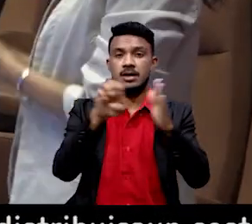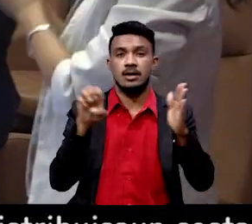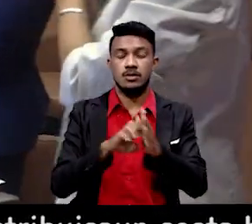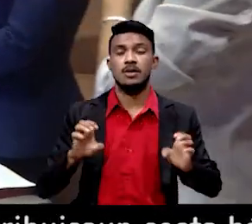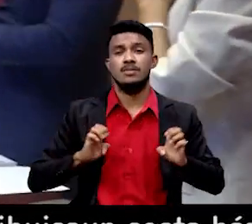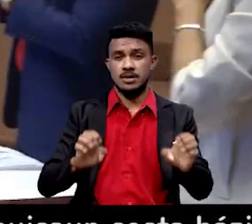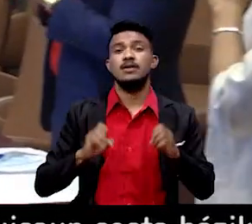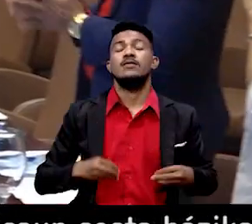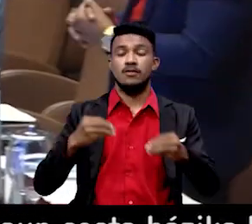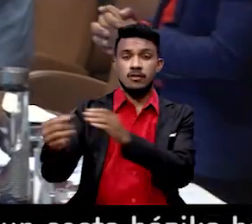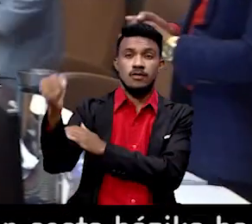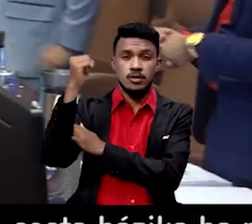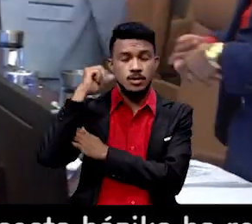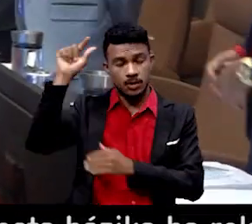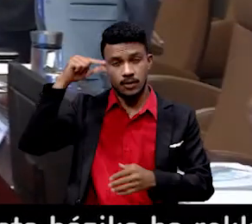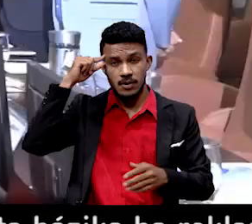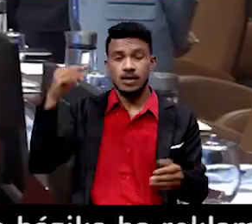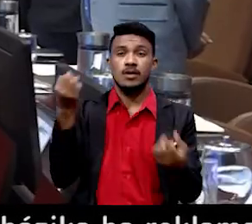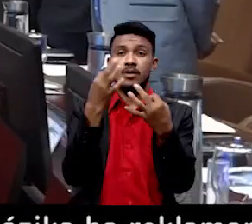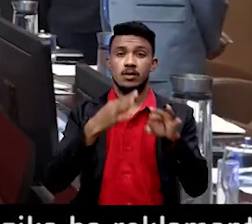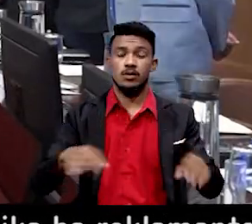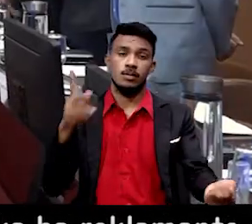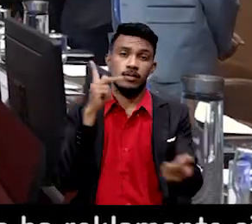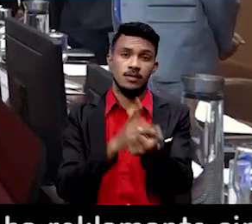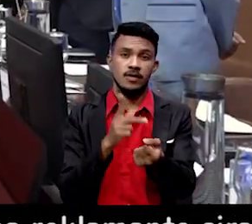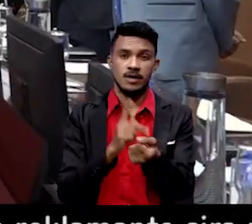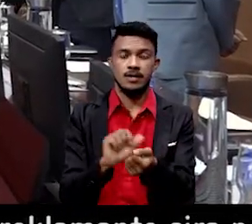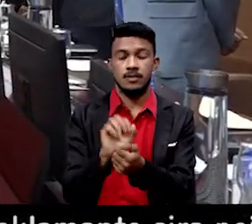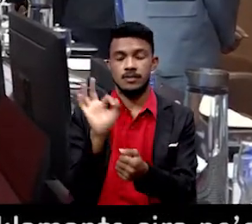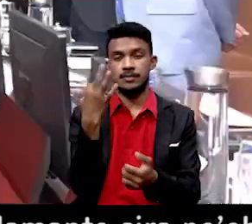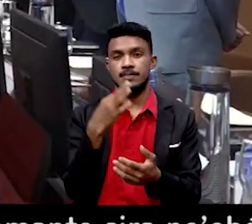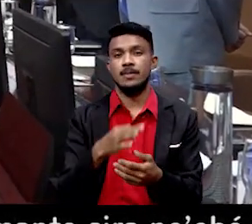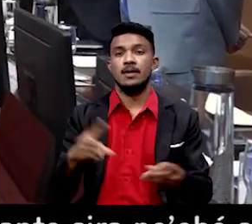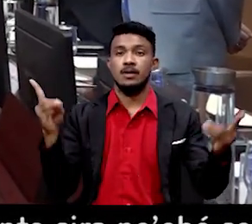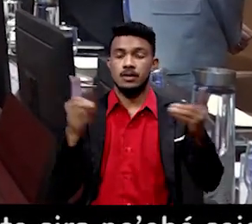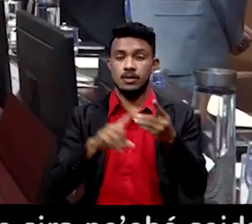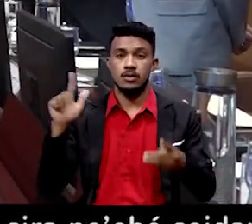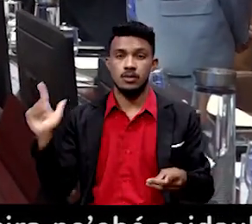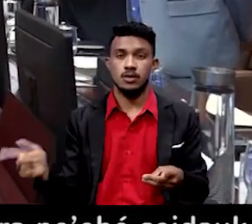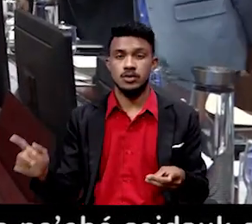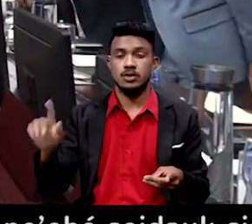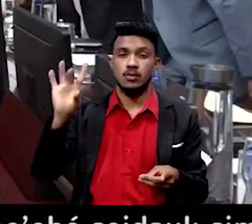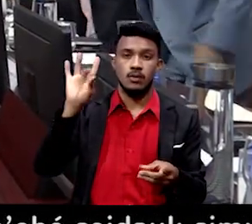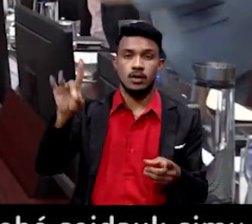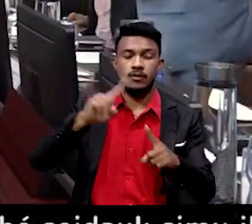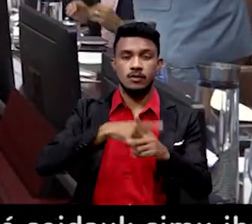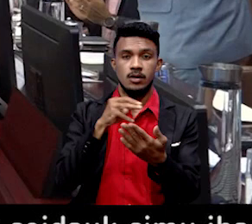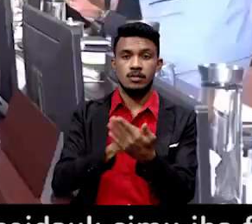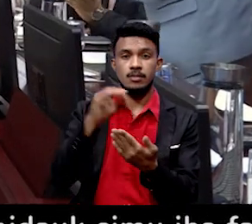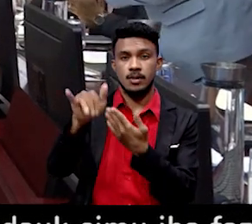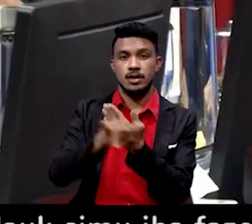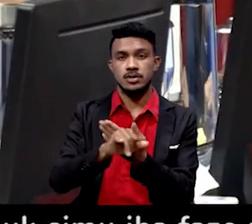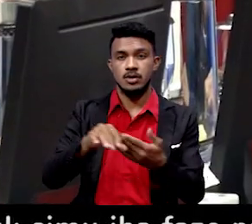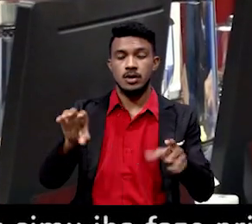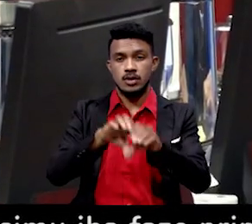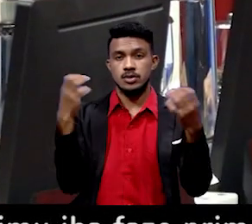foi pedido para o Governo a realizar medida preventiva Sira. E agora, no ano de Singualo Fulan Março, o Conselho Ministro aprova